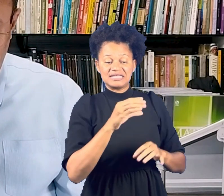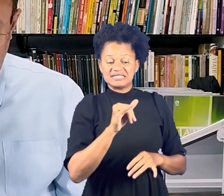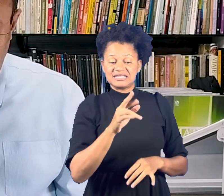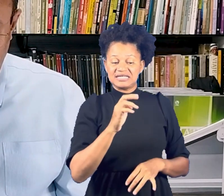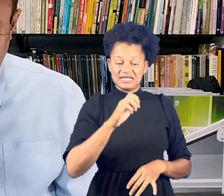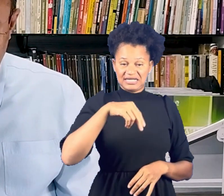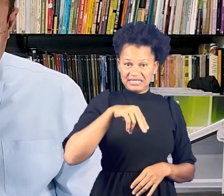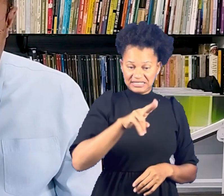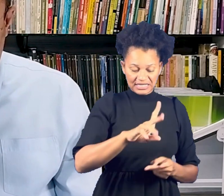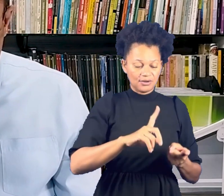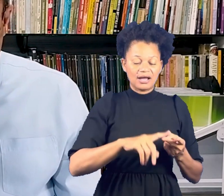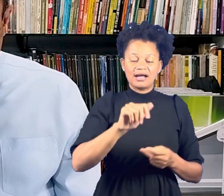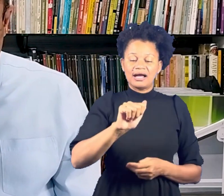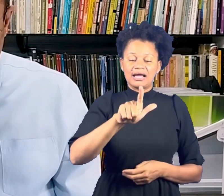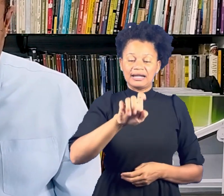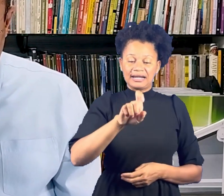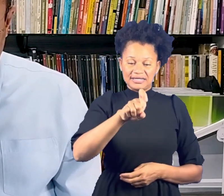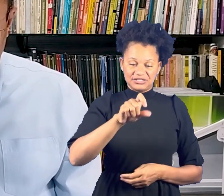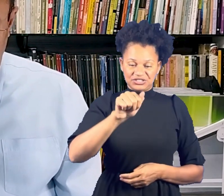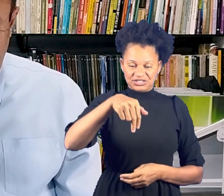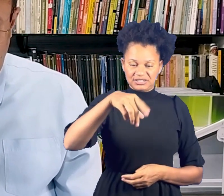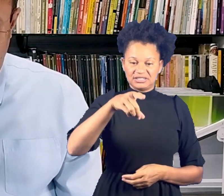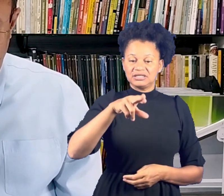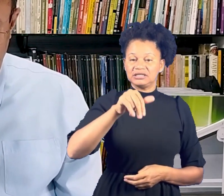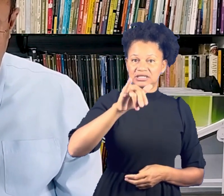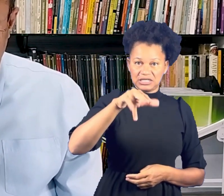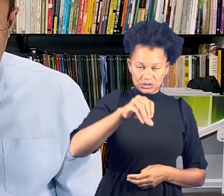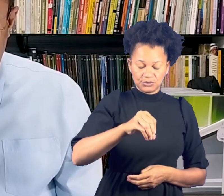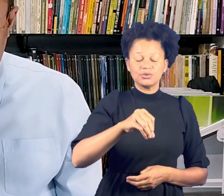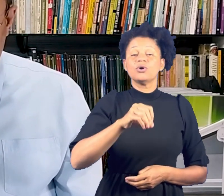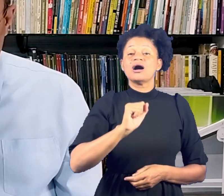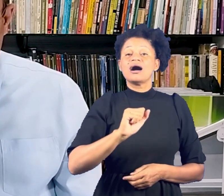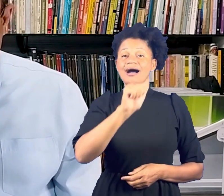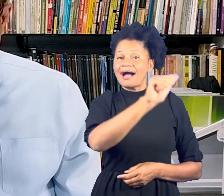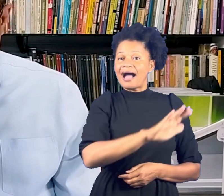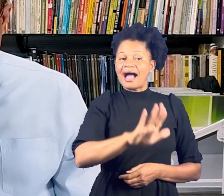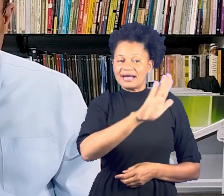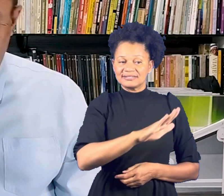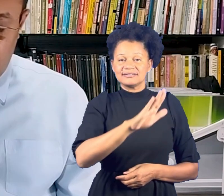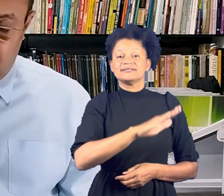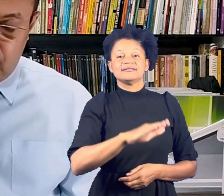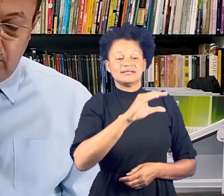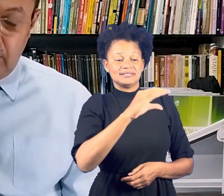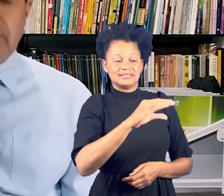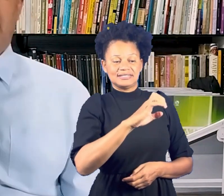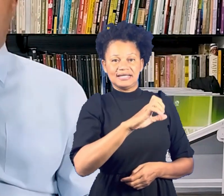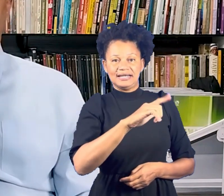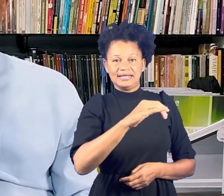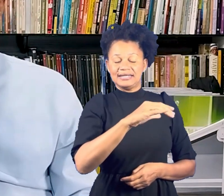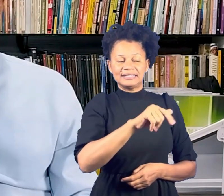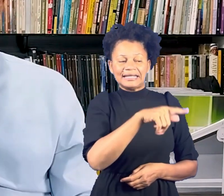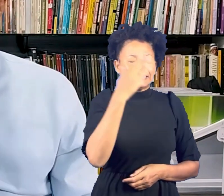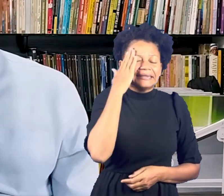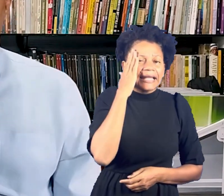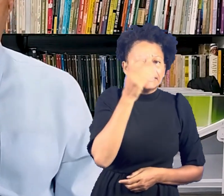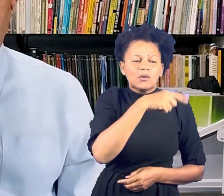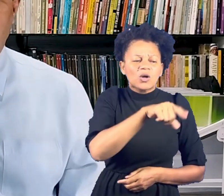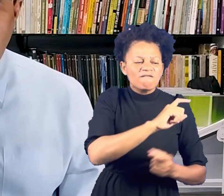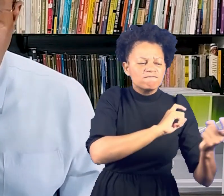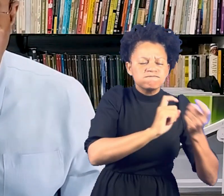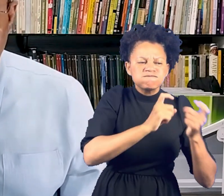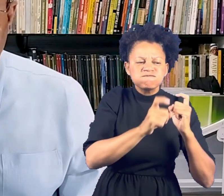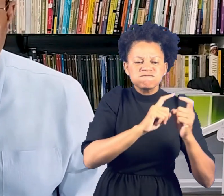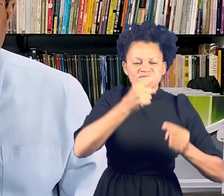dos alexandrinos, dos que eram da Cilícia, da Ásia, e disputavam com Estevão. Entendendo, irmãos, aqui que